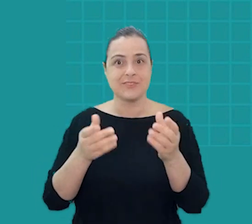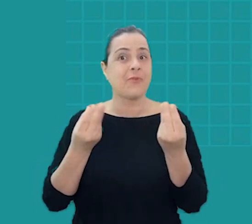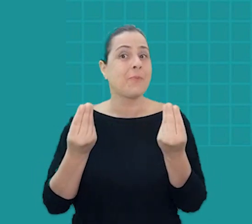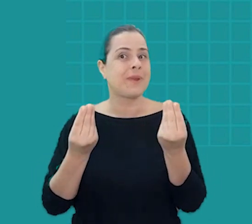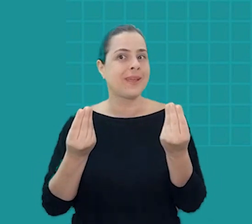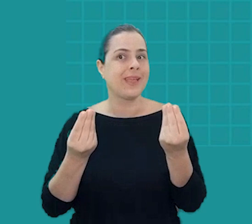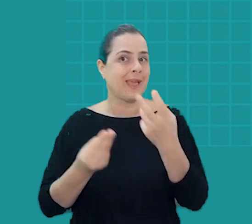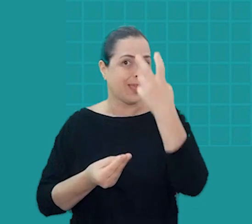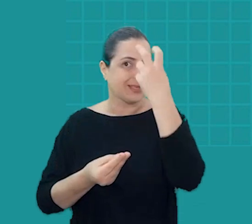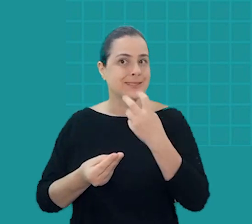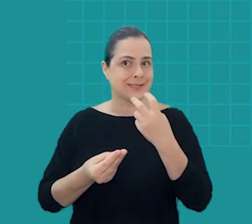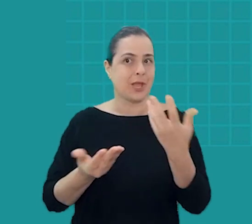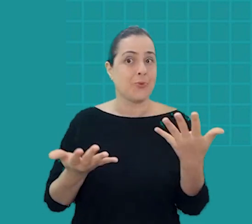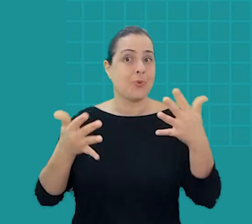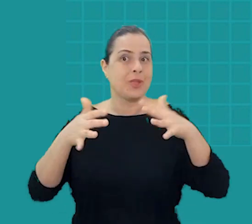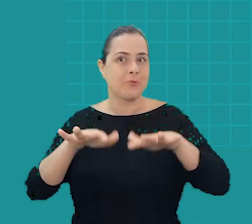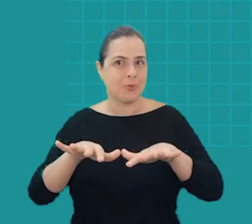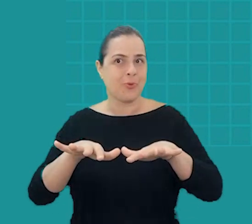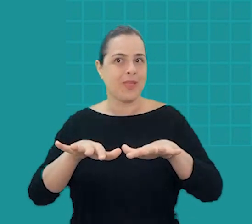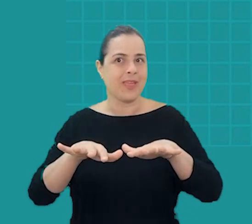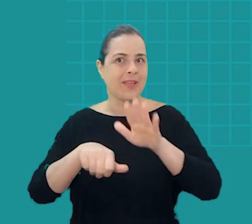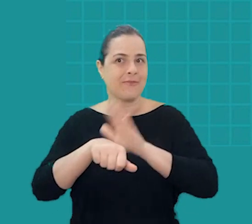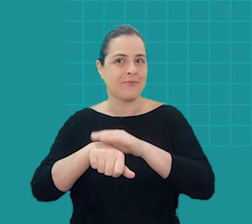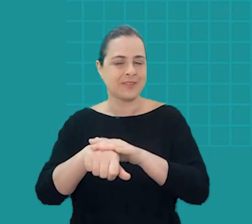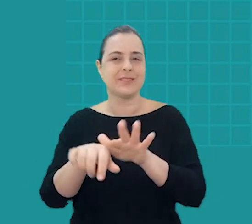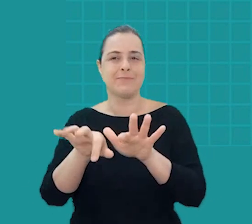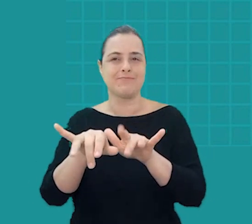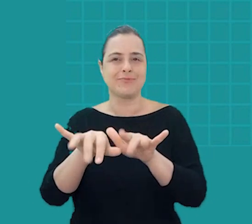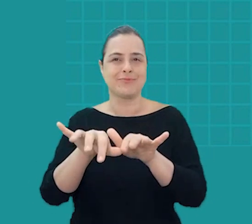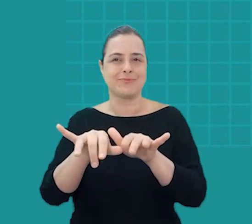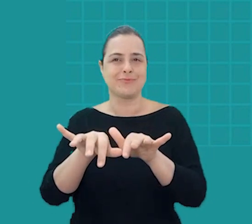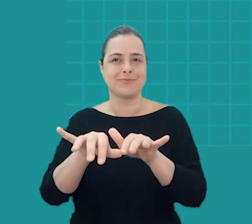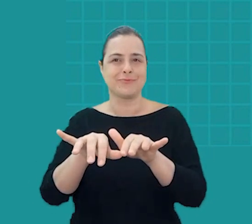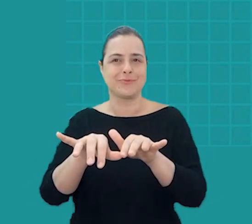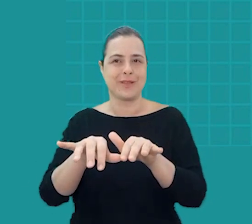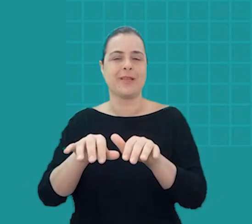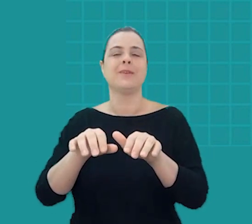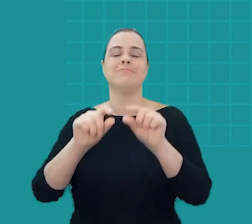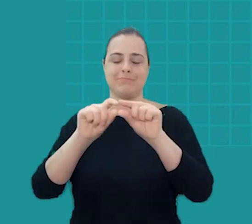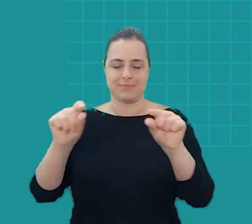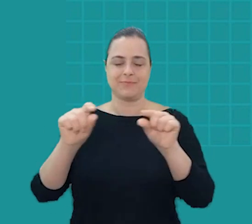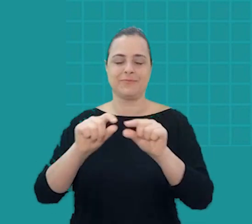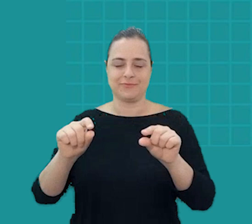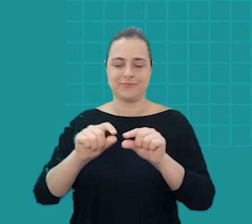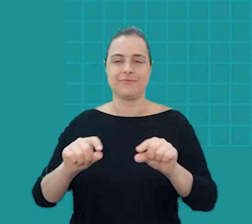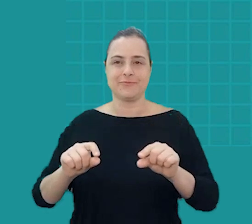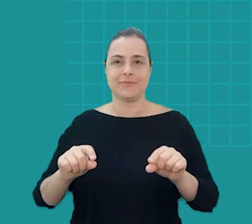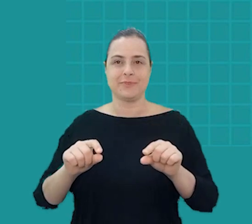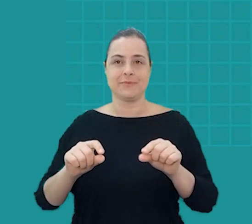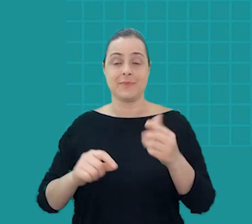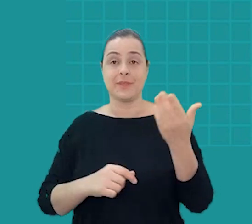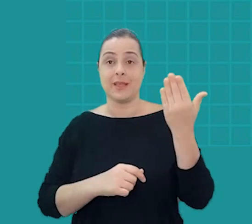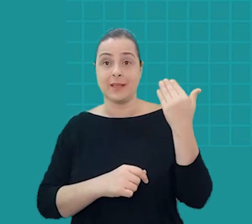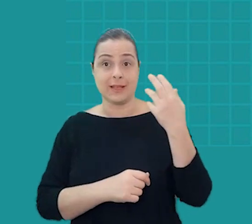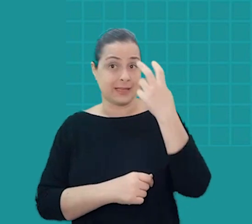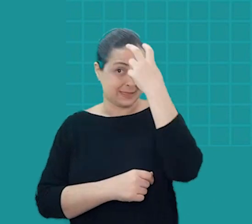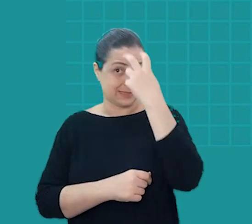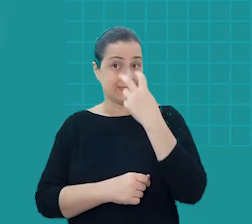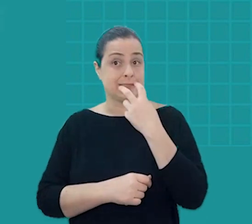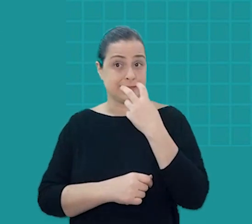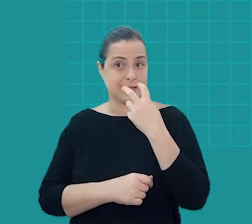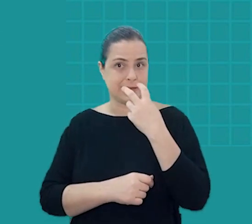a dispositivos como aparelho auditivo, fone, impressora Braille, por exemplo, cadeira de roda,